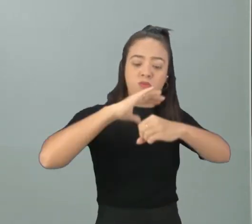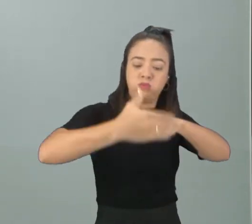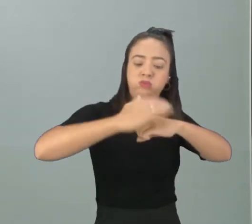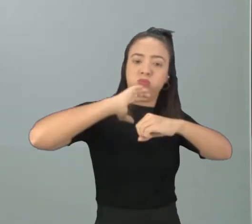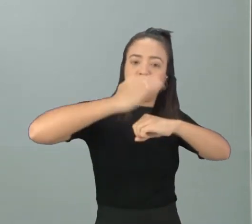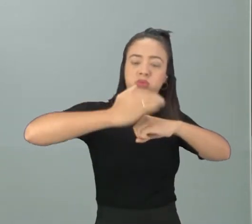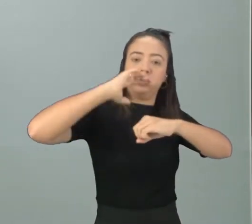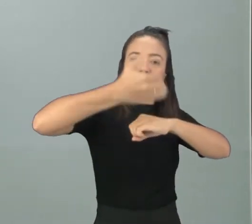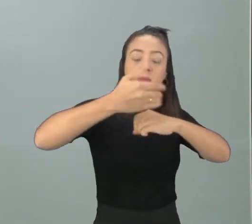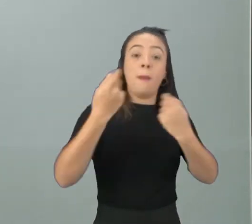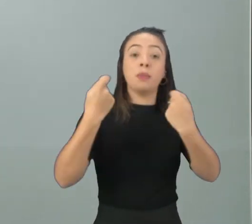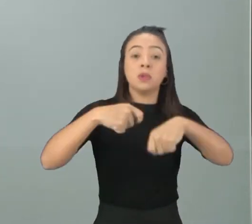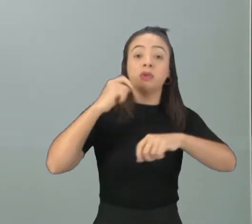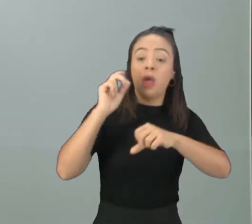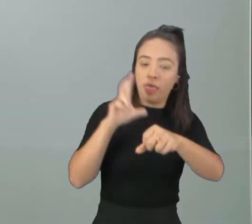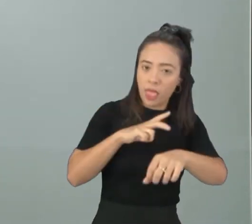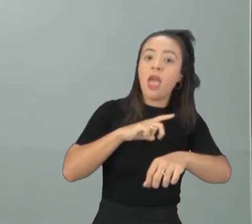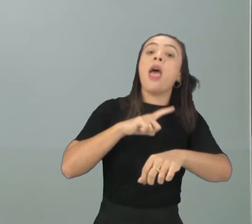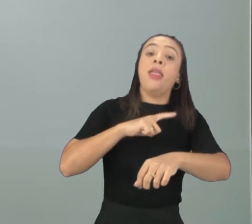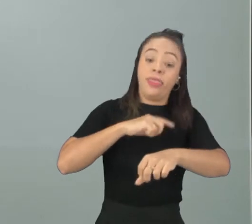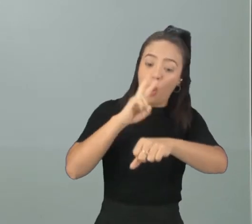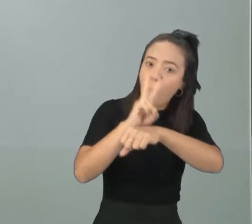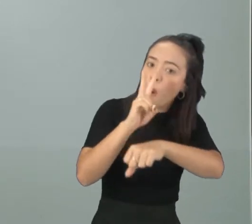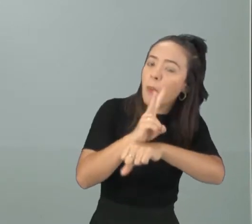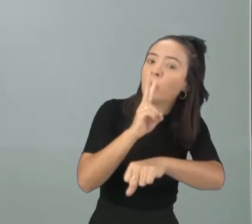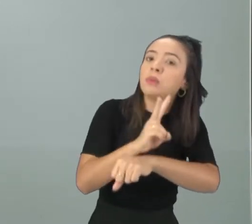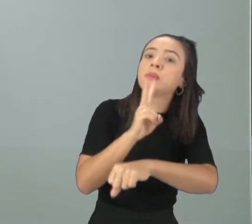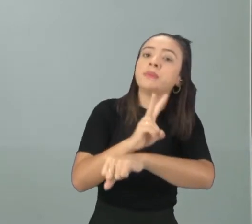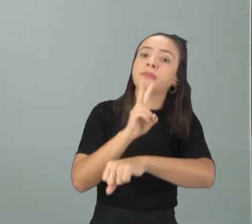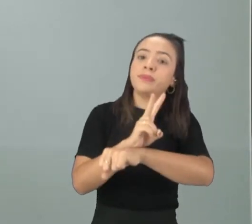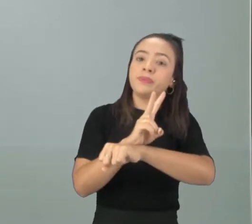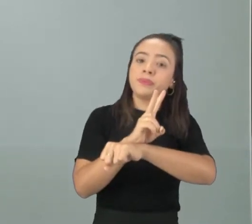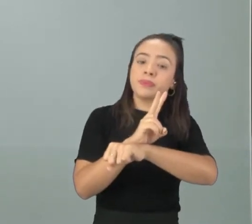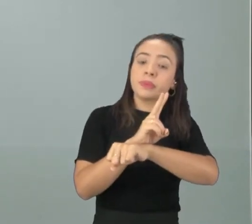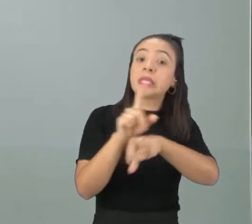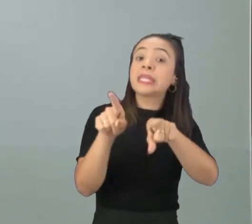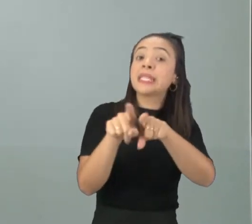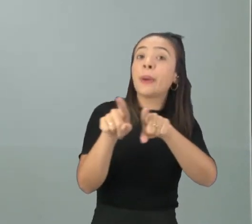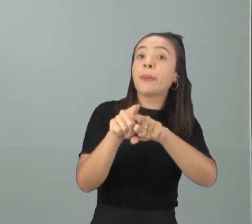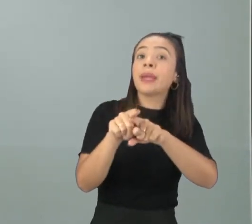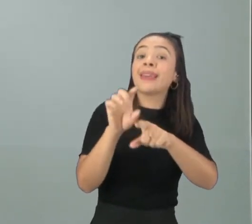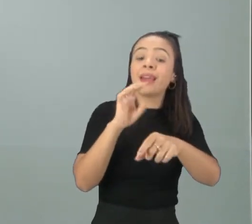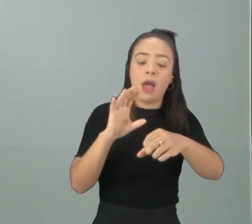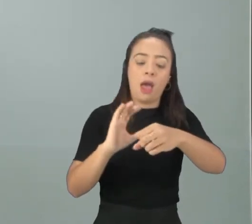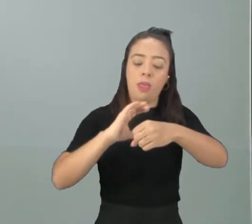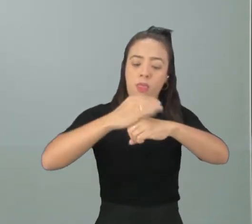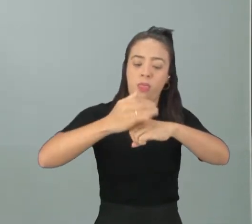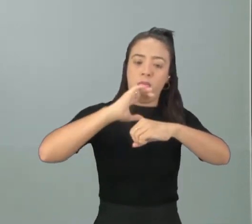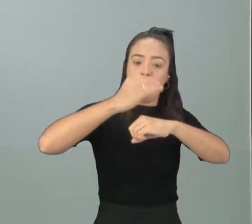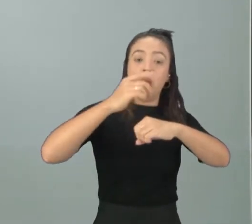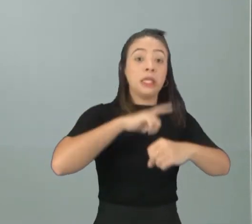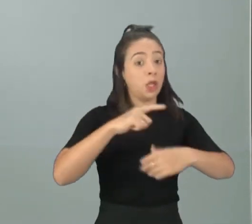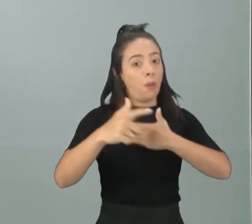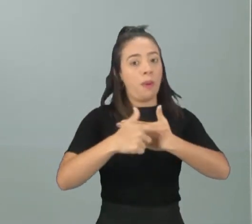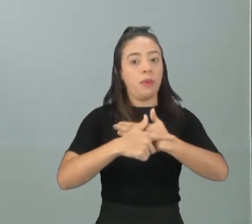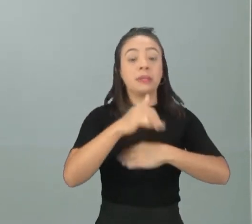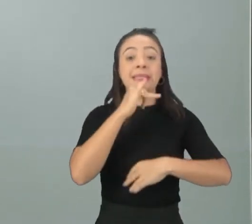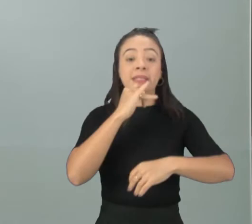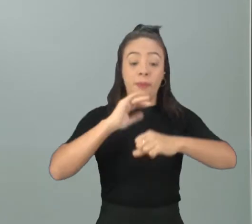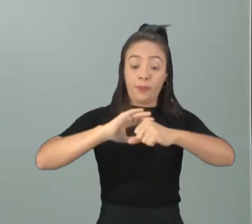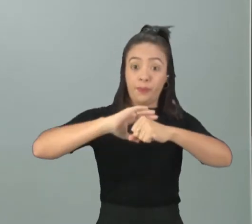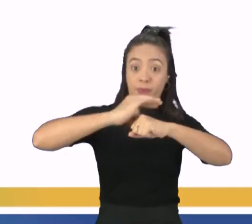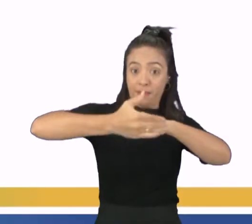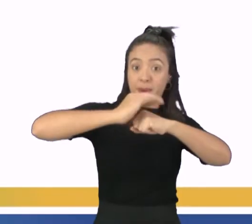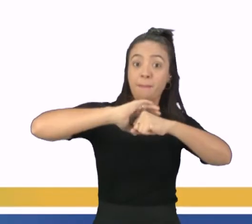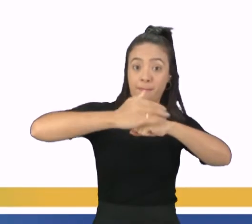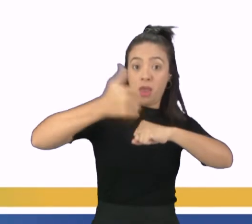né? Para que ele seja protegido, né? Obviamente, tá? E também cada camada vai ter uma função, tá? Por exemplo, a corona radiata,